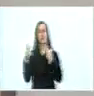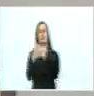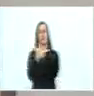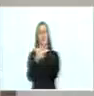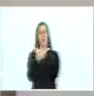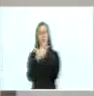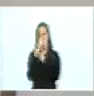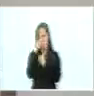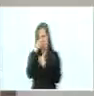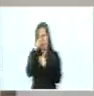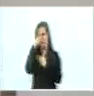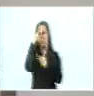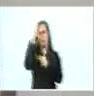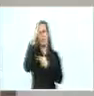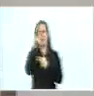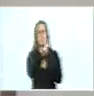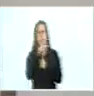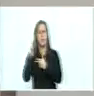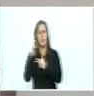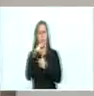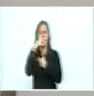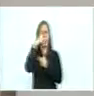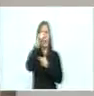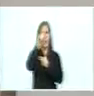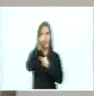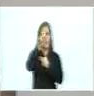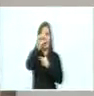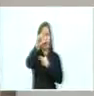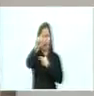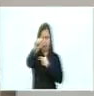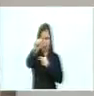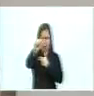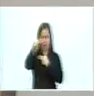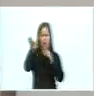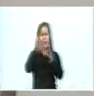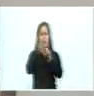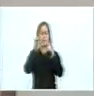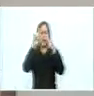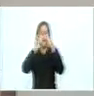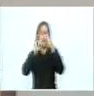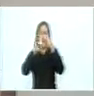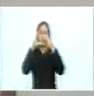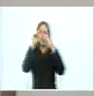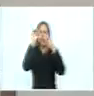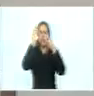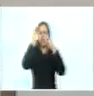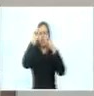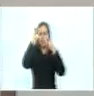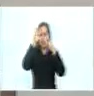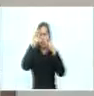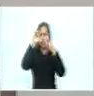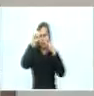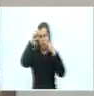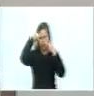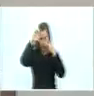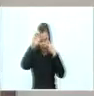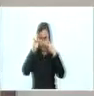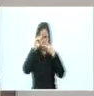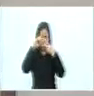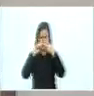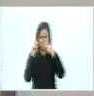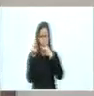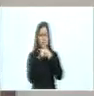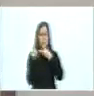principalmente na figura das professoras Paula Belivacqua e da Cristiane. É